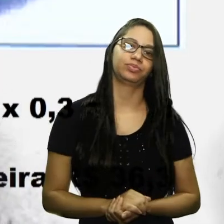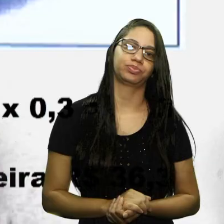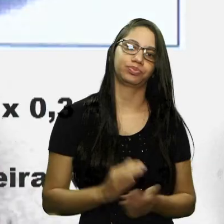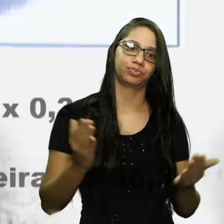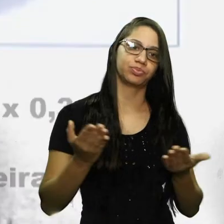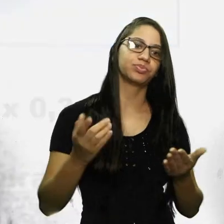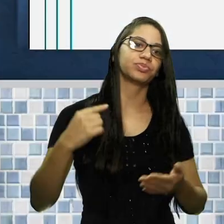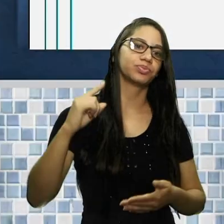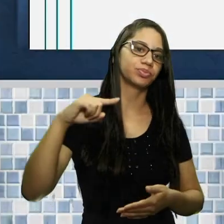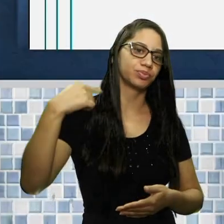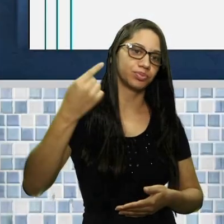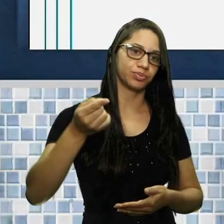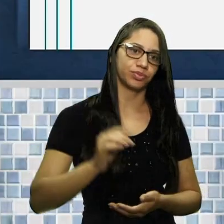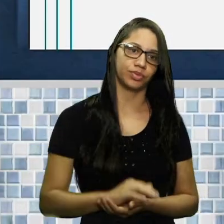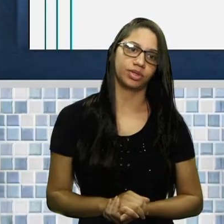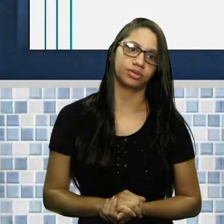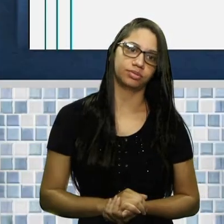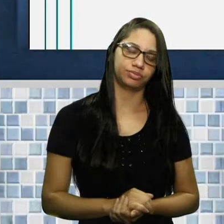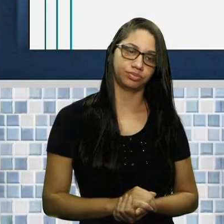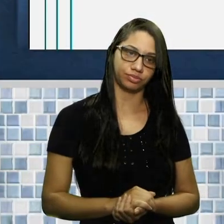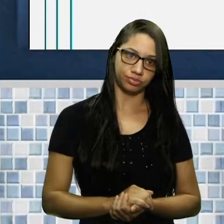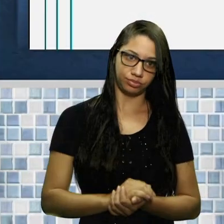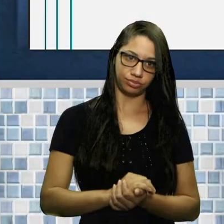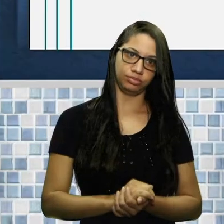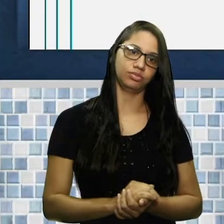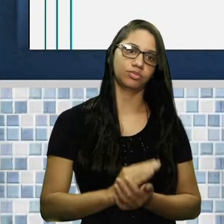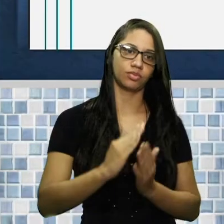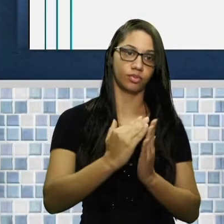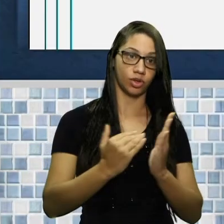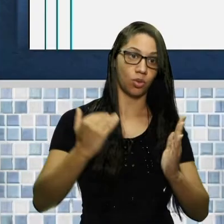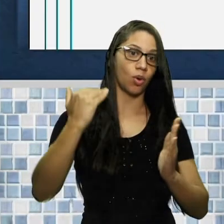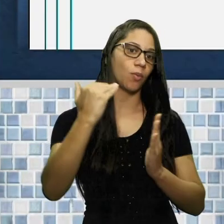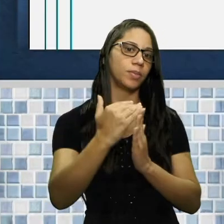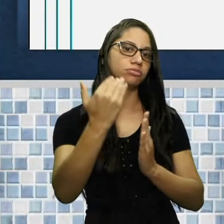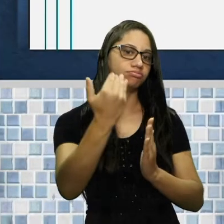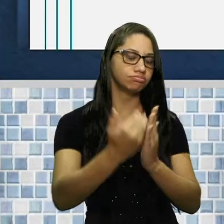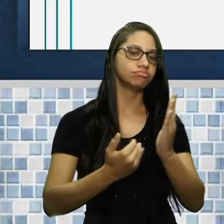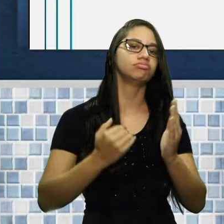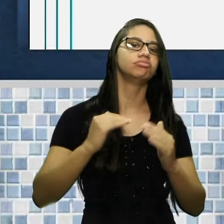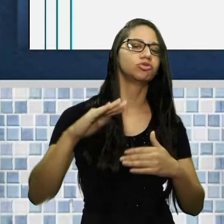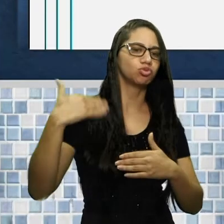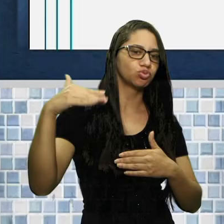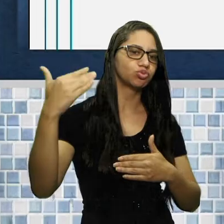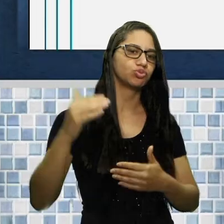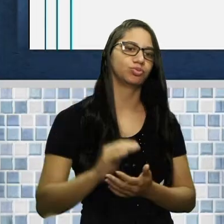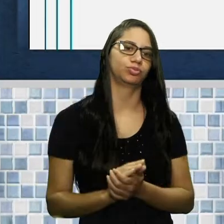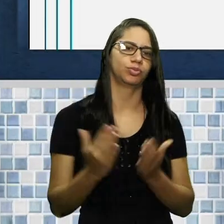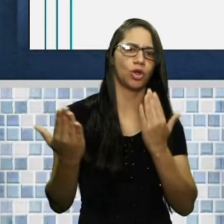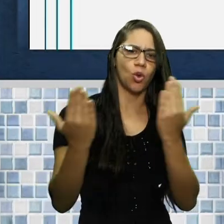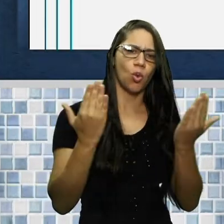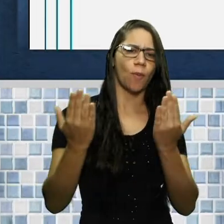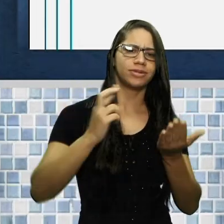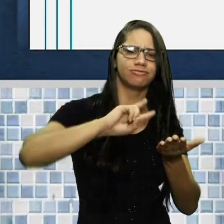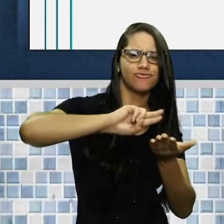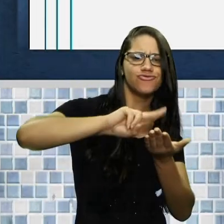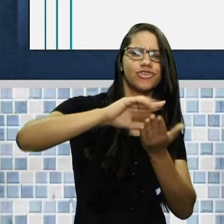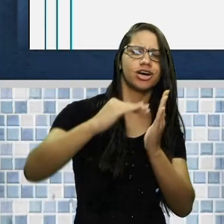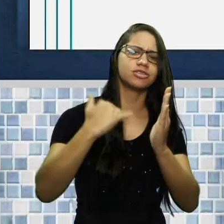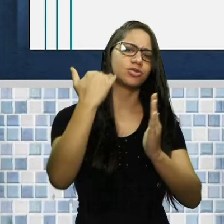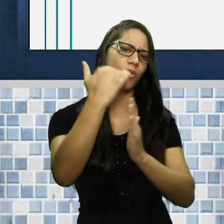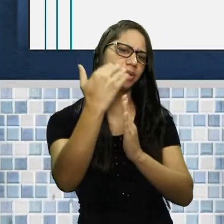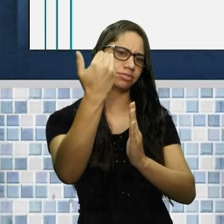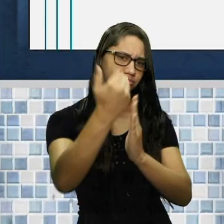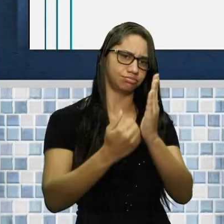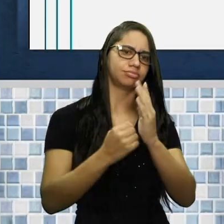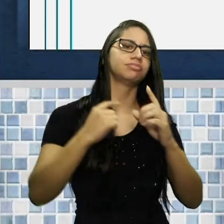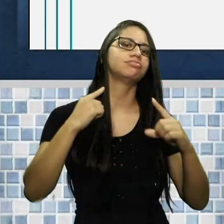próximo slide. Vamos ver agora o aumento e descontos sucessivos. Para comparar vários aumentos ou descontos,